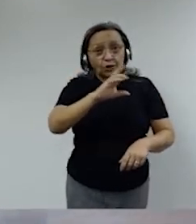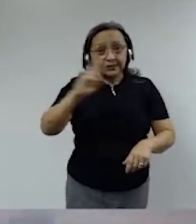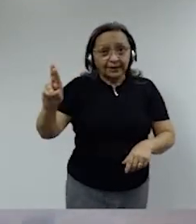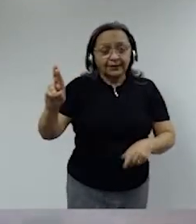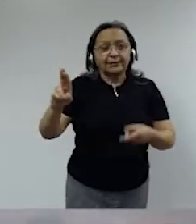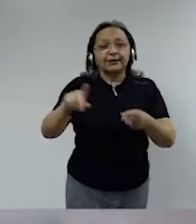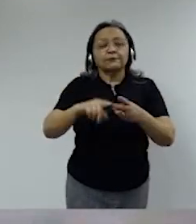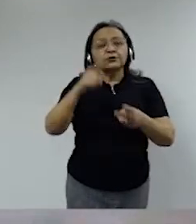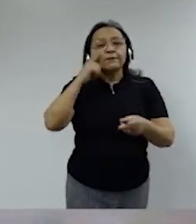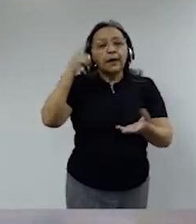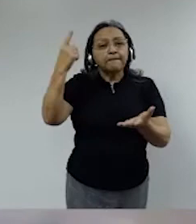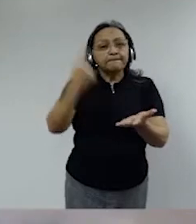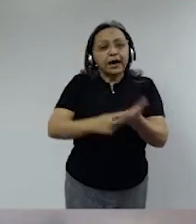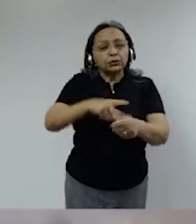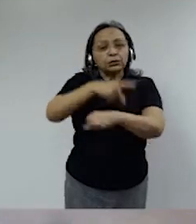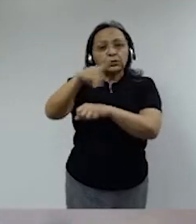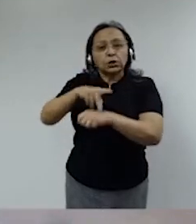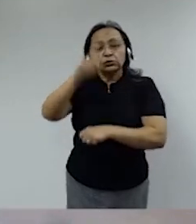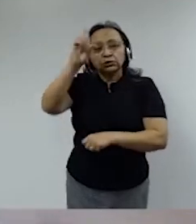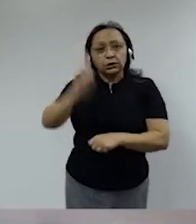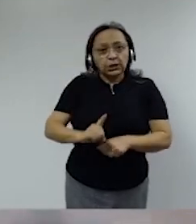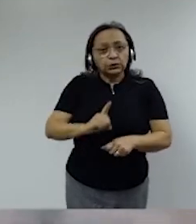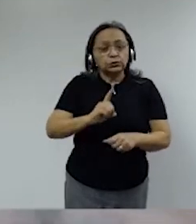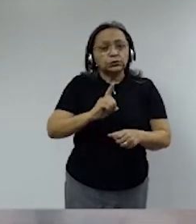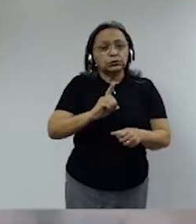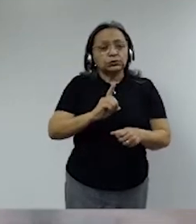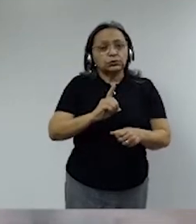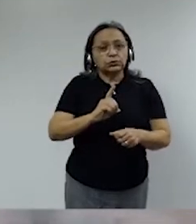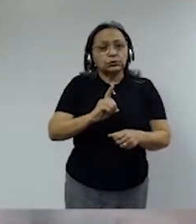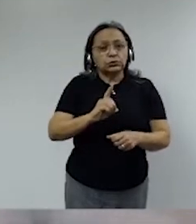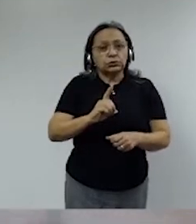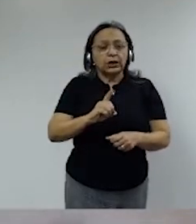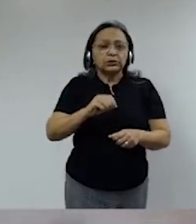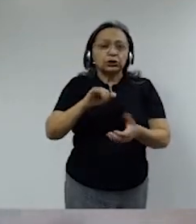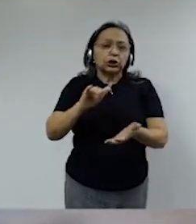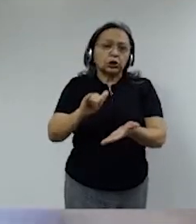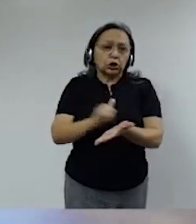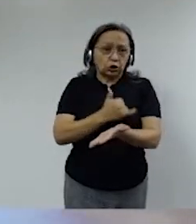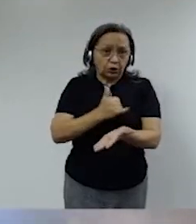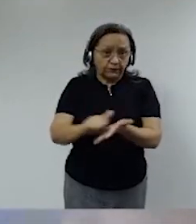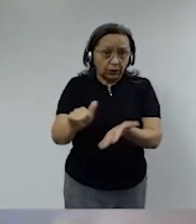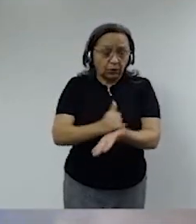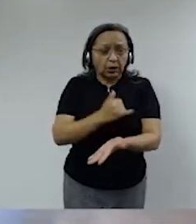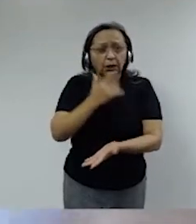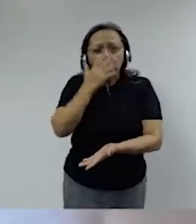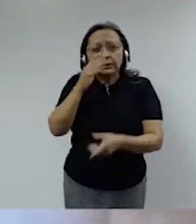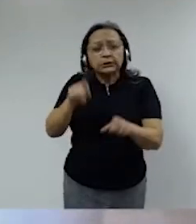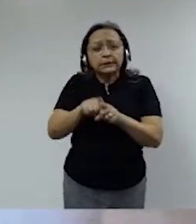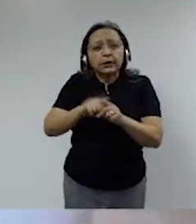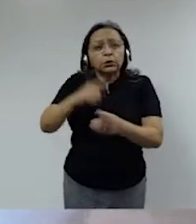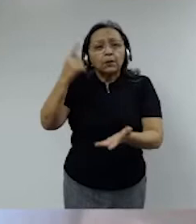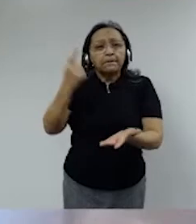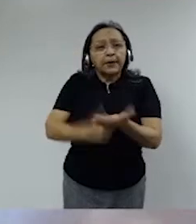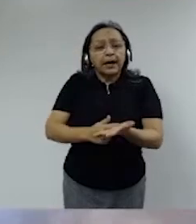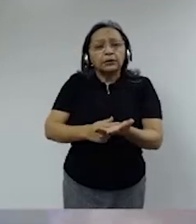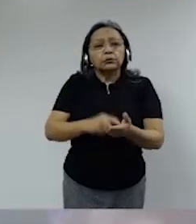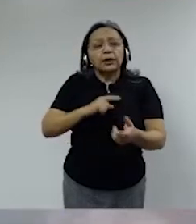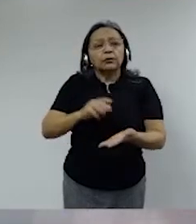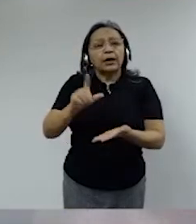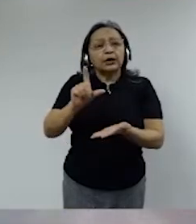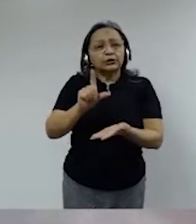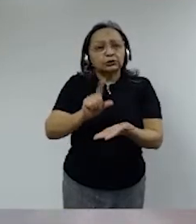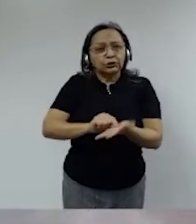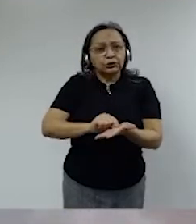Pacto Internacional sobre Direitos Civis e Políticos de Nova York, né? Se não me falha a memória, no Pacto São José está lá no artigo 7º, número